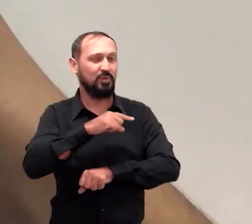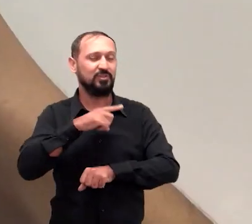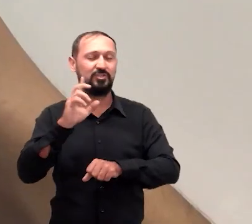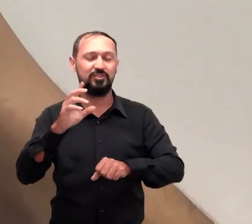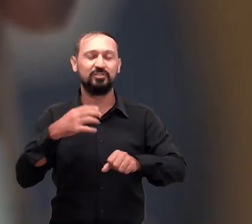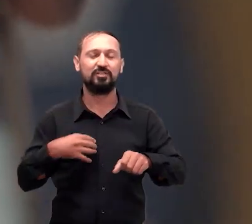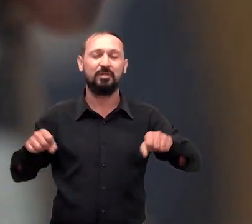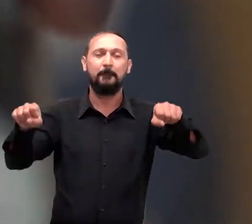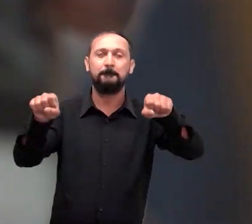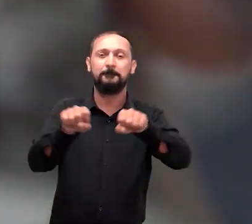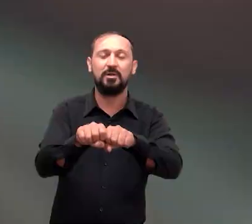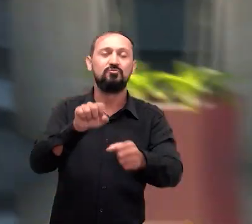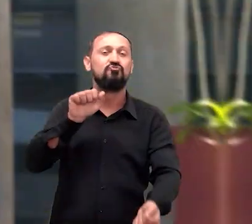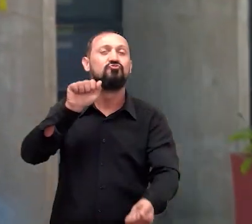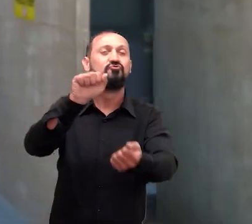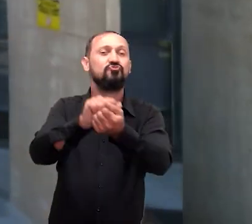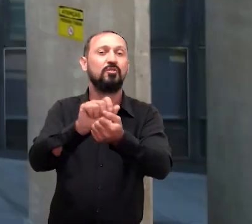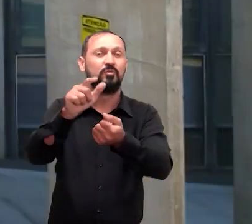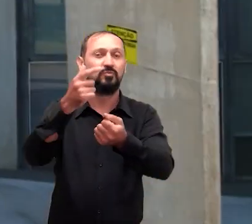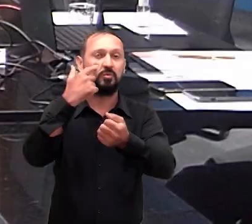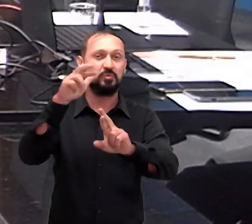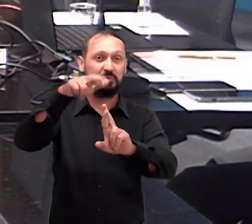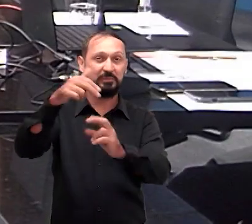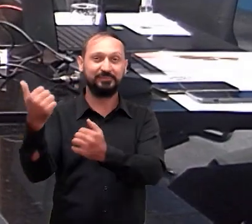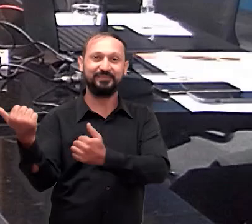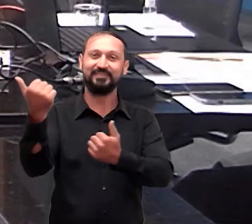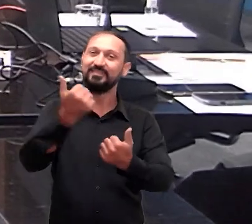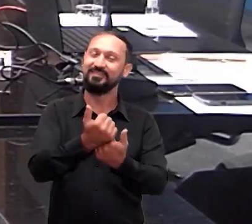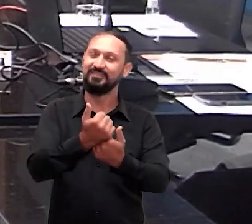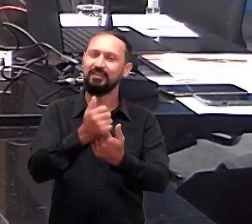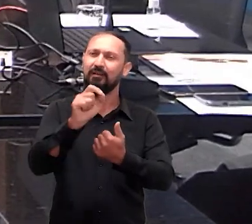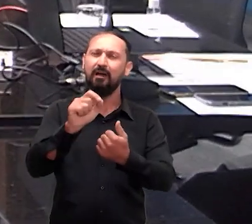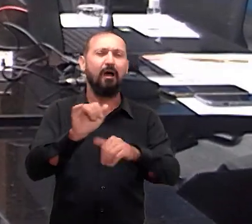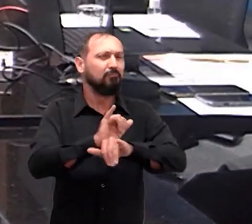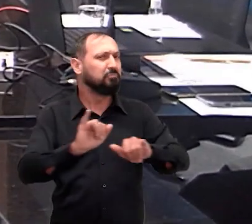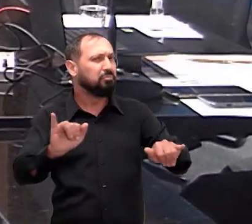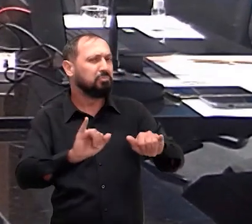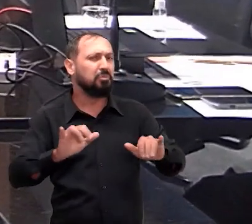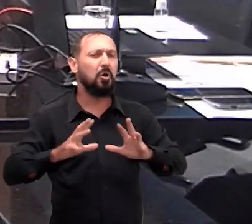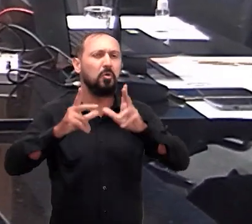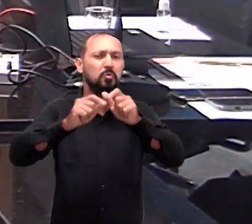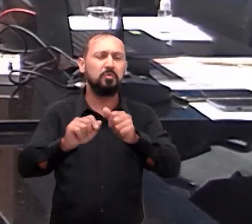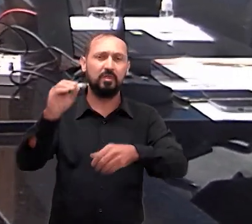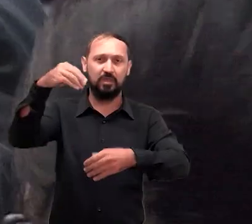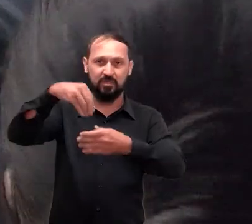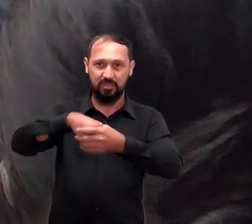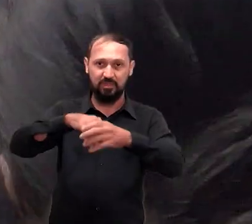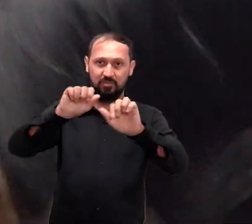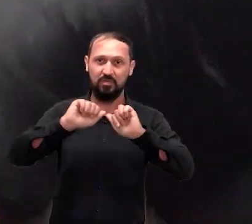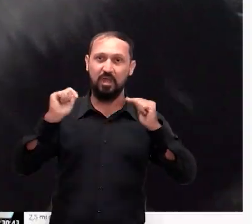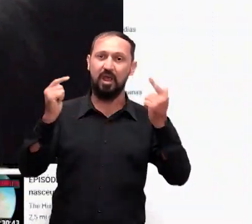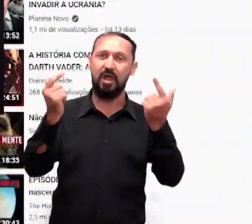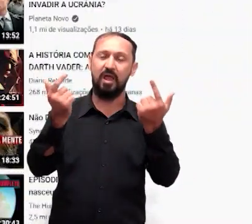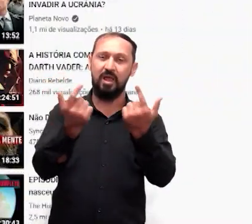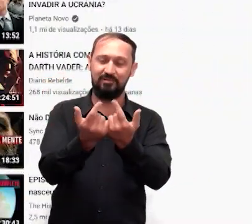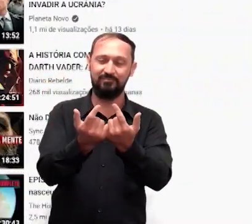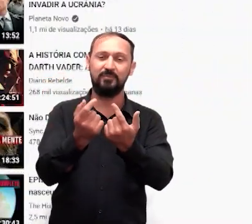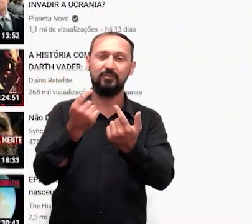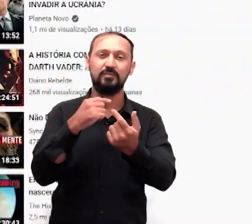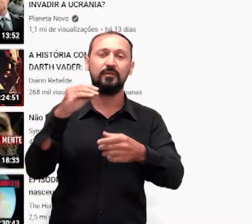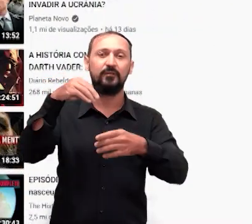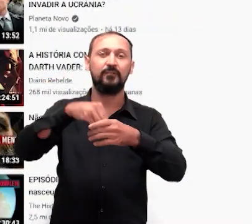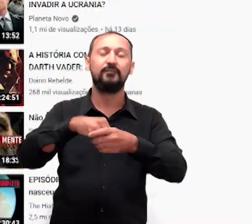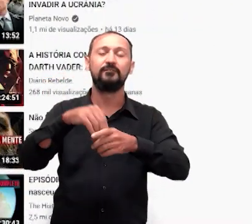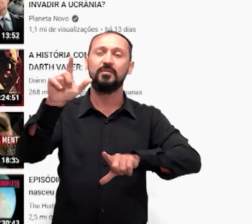Somos conectados. Somos representados. As notícias e tudo o que acontece no Parlamento,